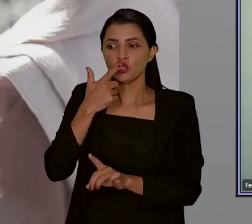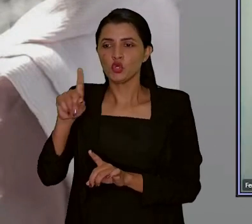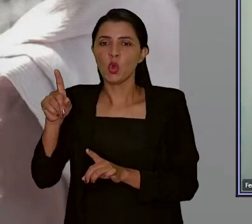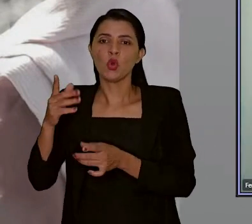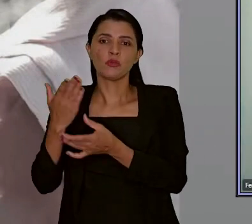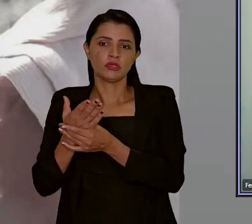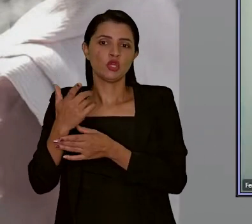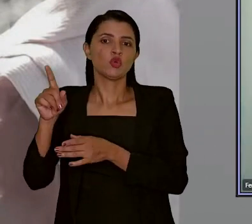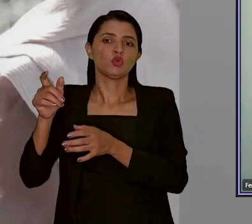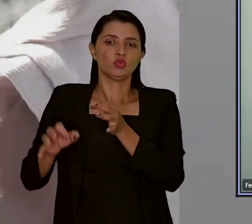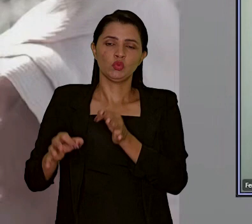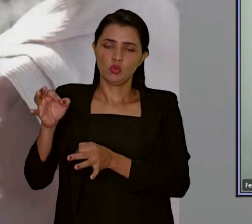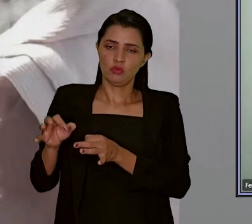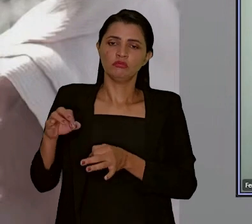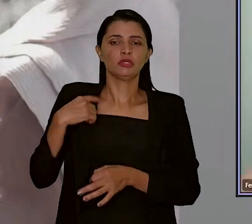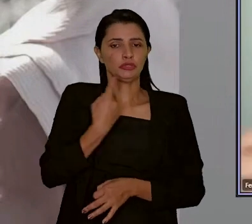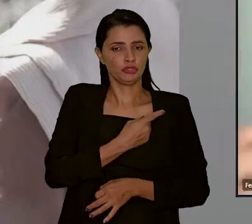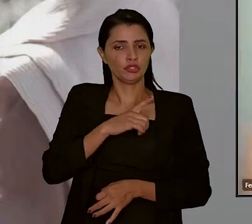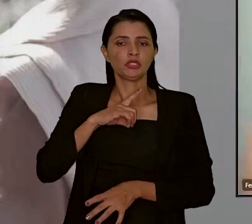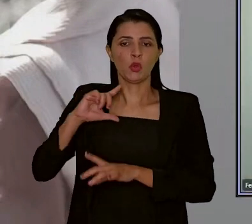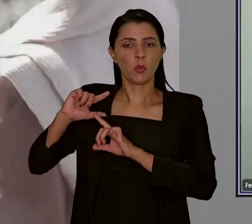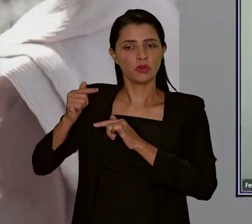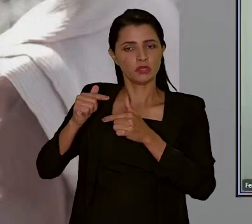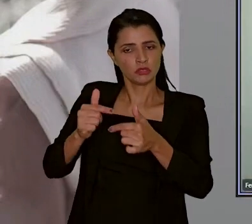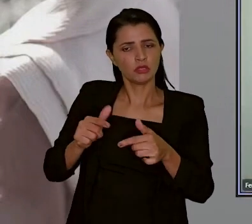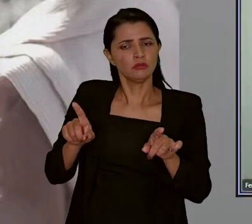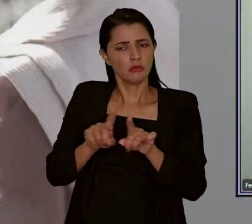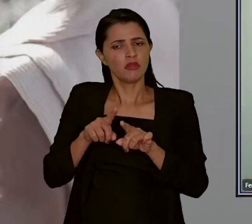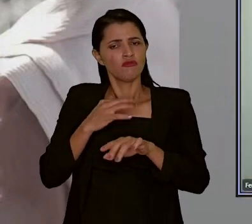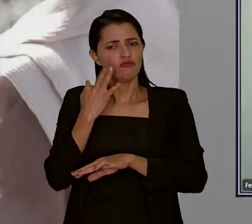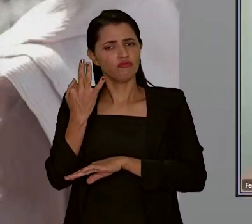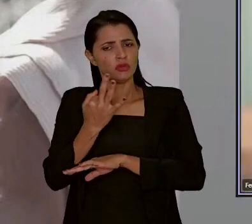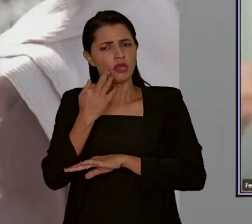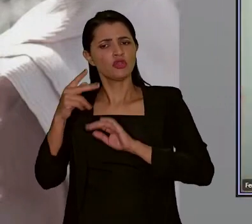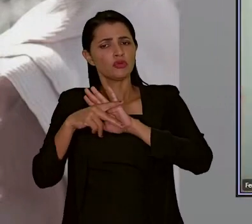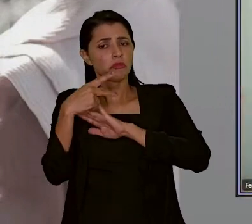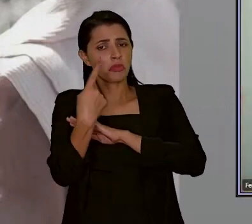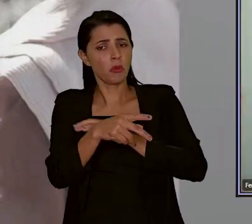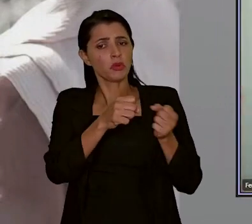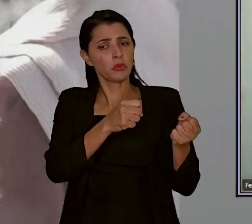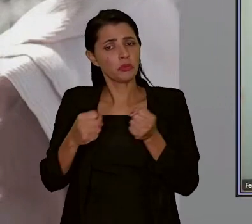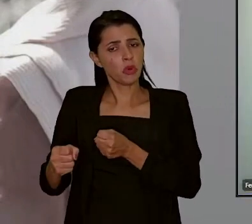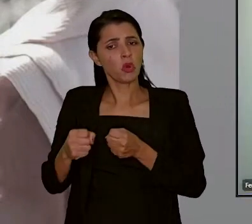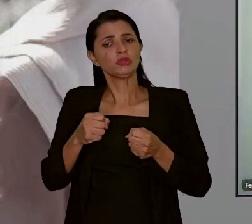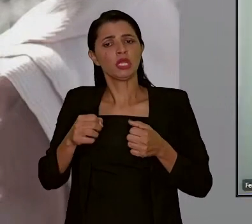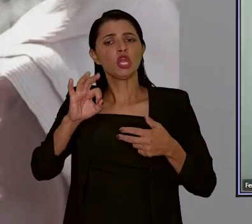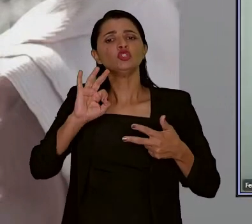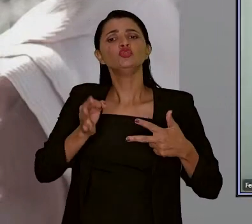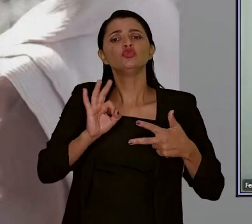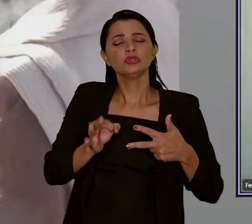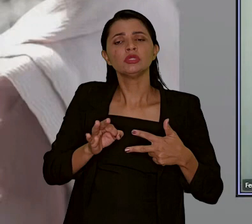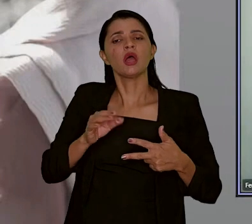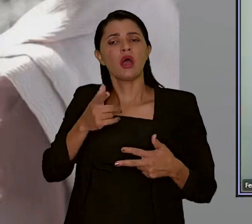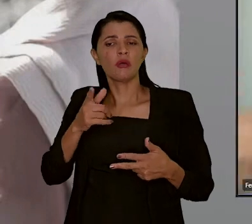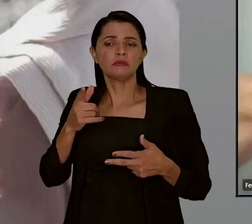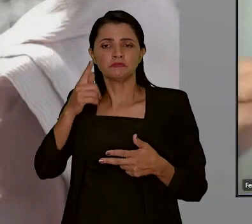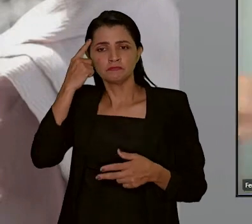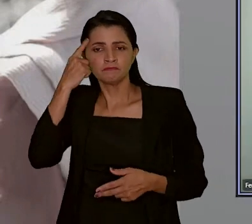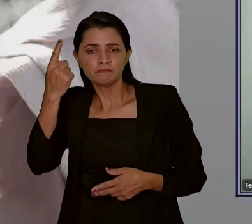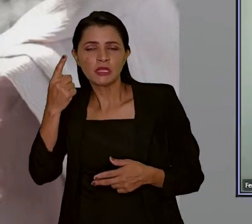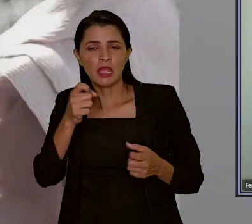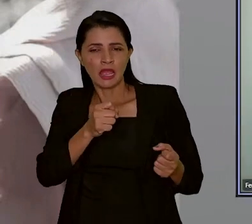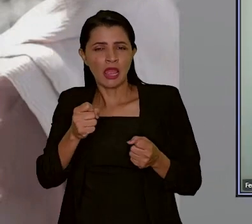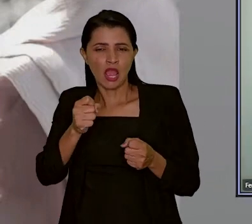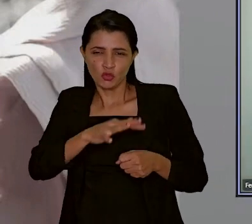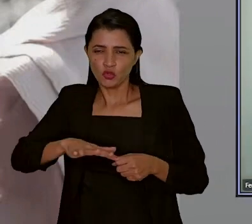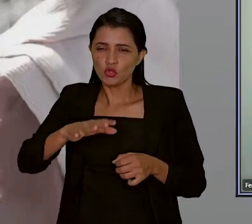formalidade, né, que nós temos no Poder Judiciário, aquela ideia do processo civil clássico, uma petição, uma resposta, produção